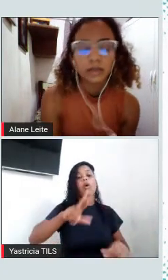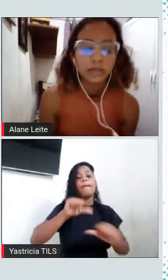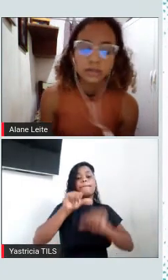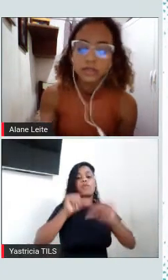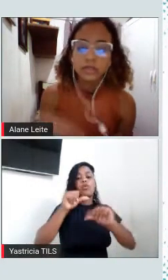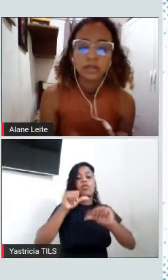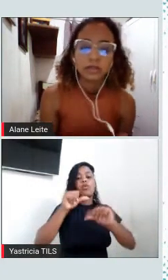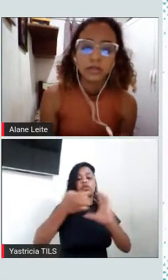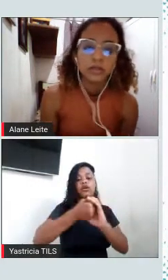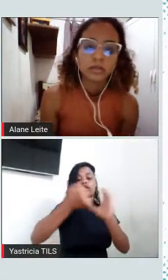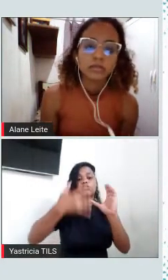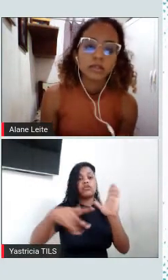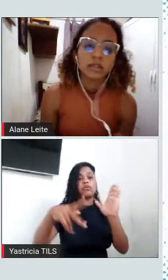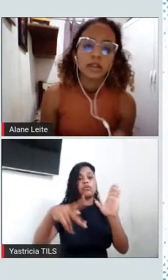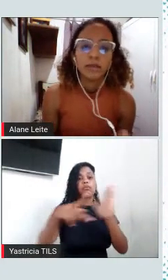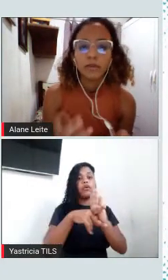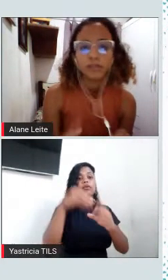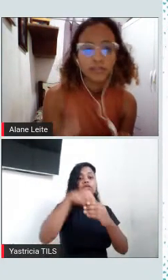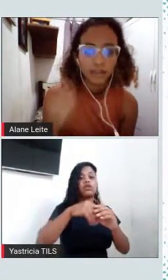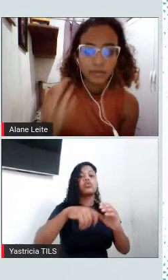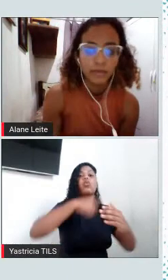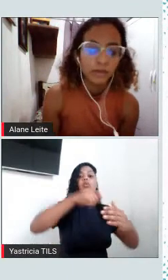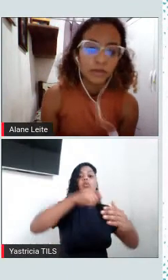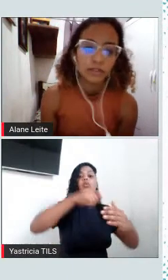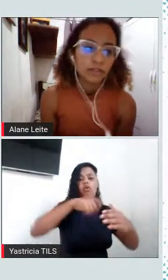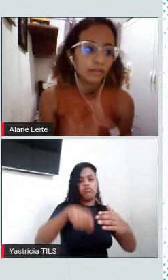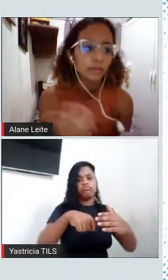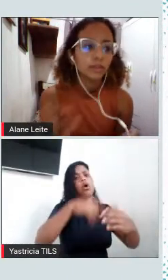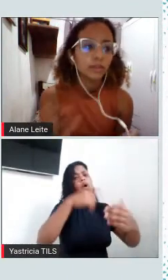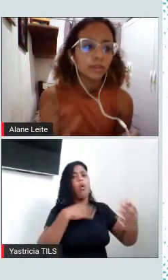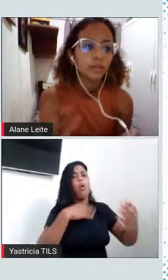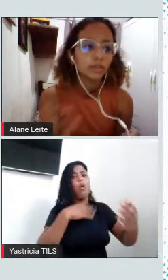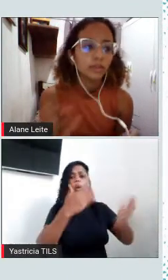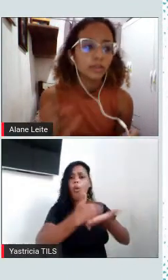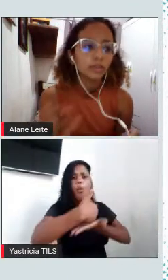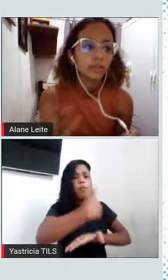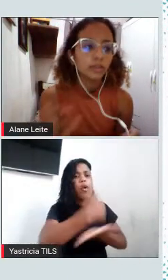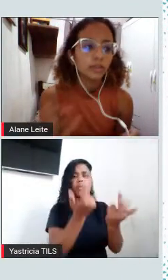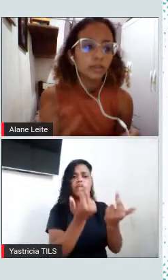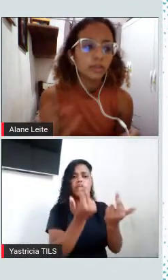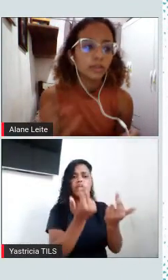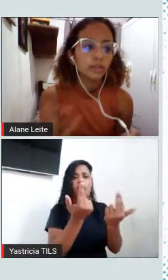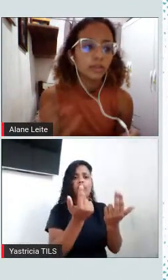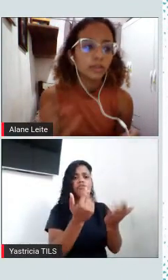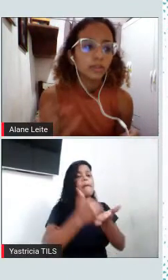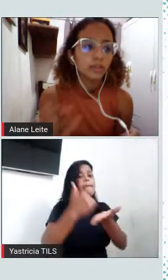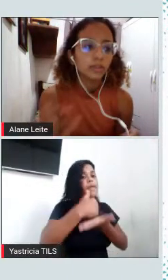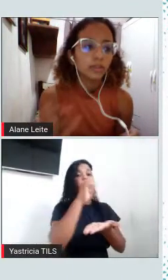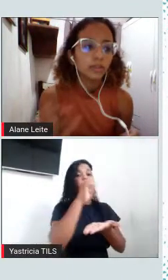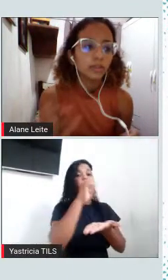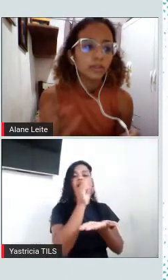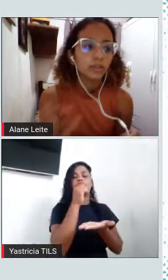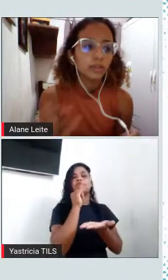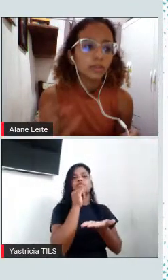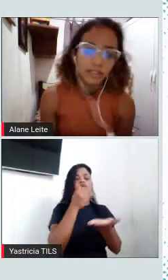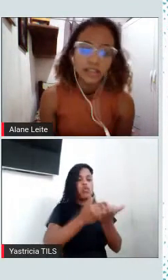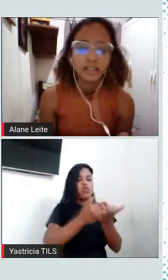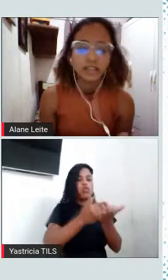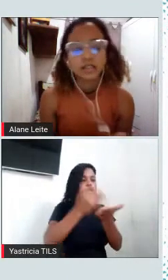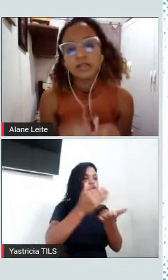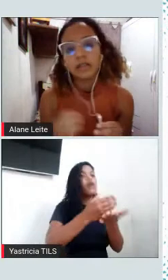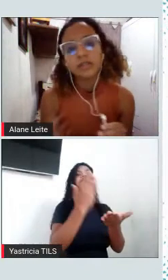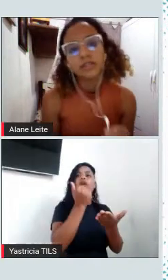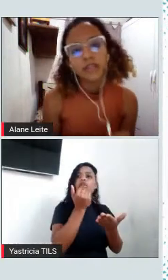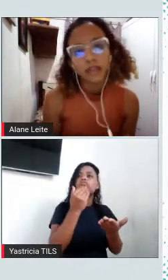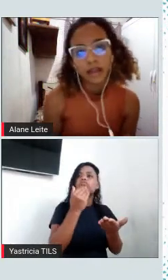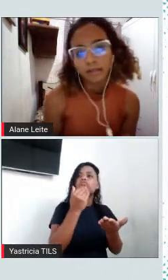estrutura, a constituição do bolo. O bolo vai ficar com o mesmo gosto. Se for bolo de laranja, se a gente cortar ele, a gente vai comer e vai sentir o gosto de